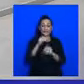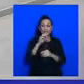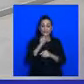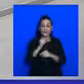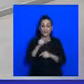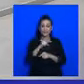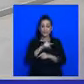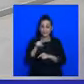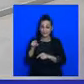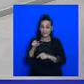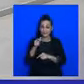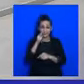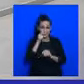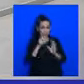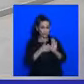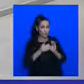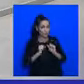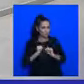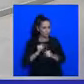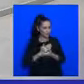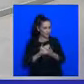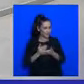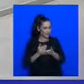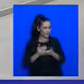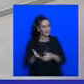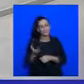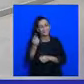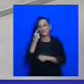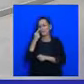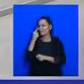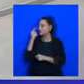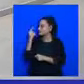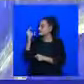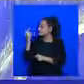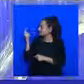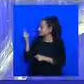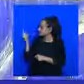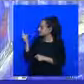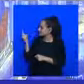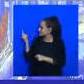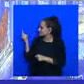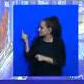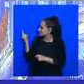E aí, de olho na sua aposta, podemos começar? Bolas posicionadas.